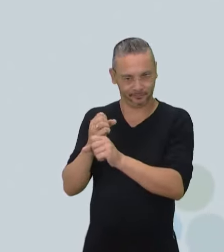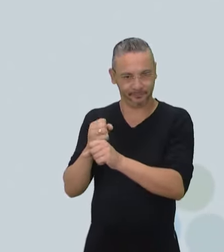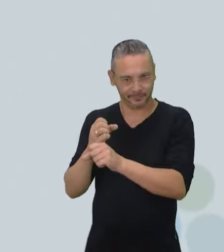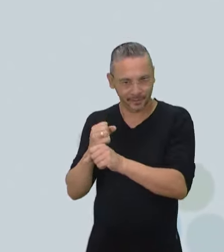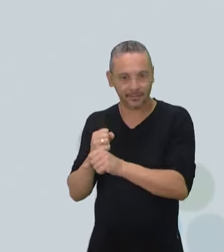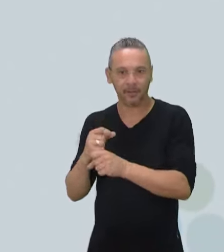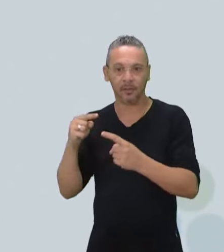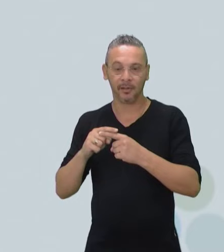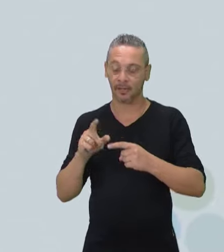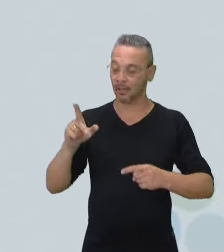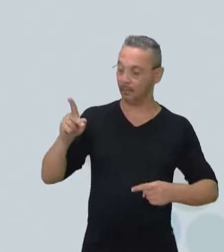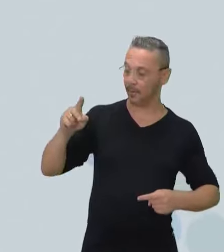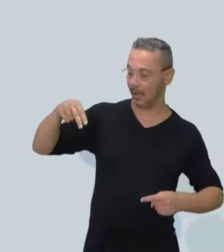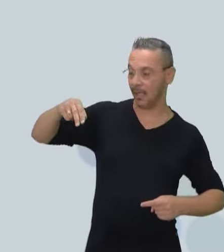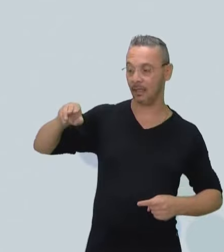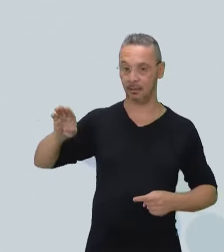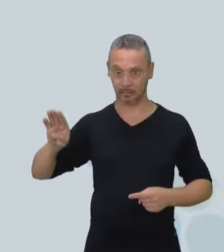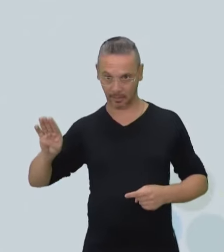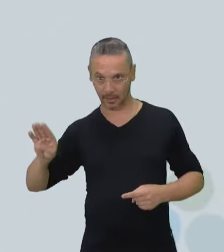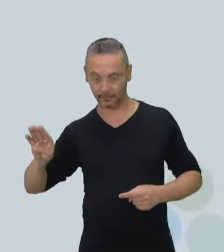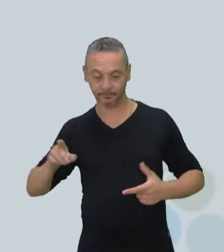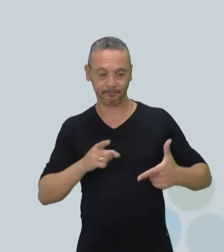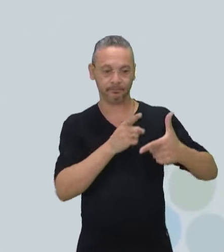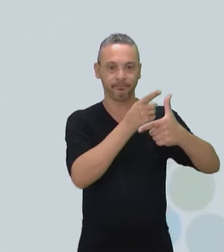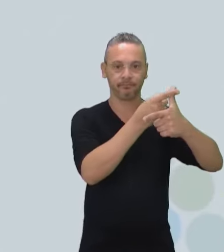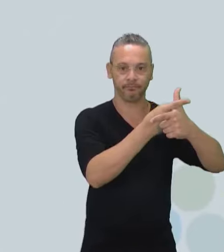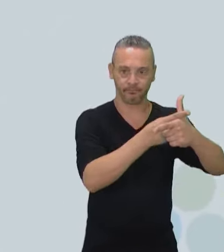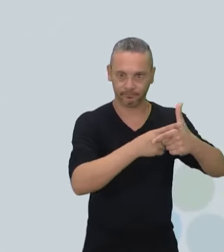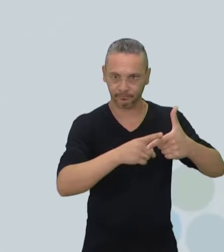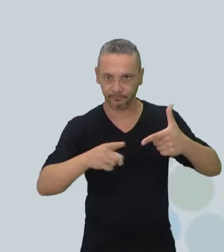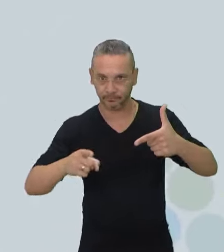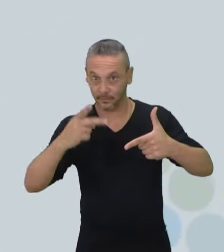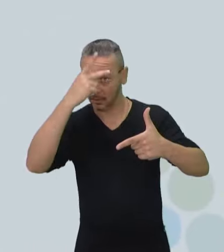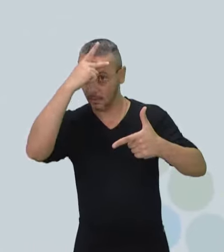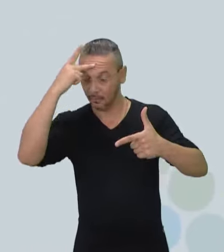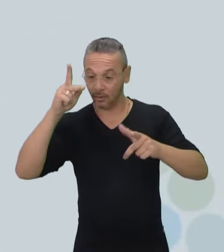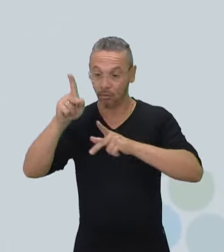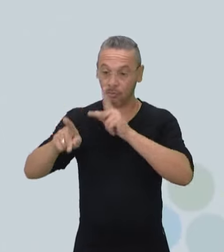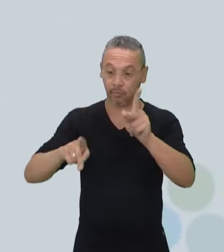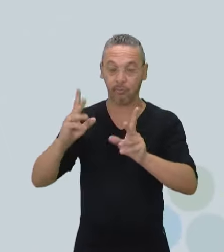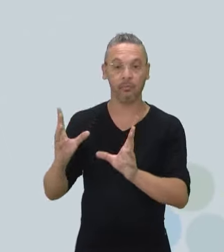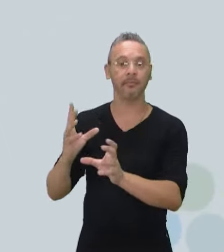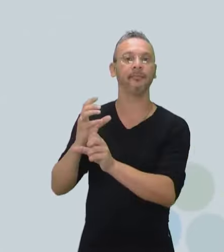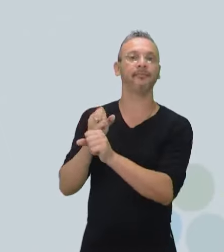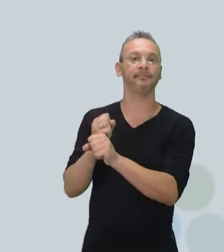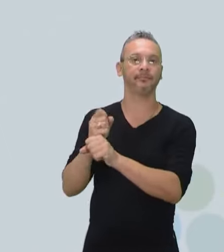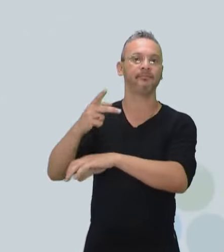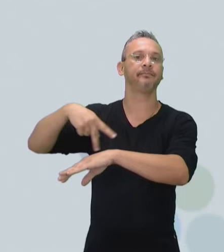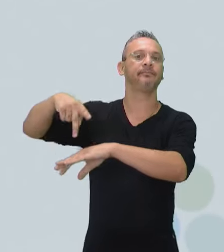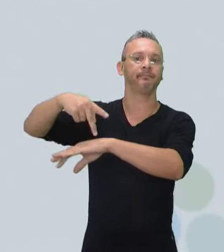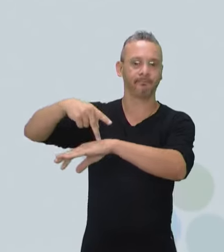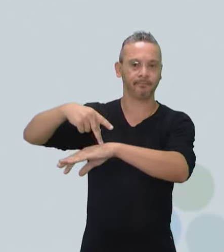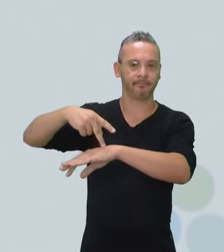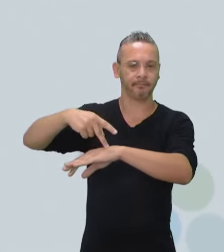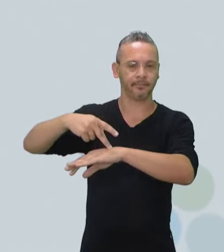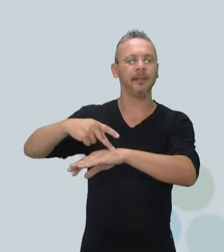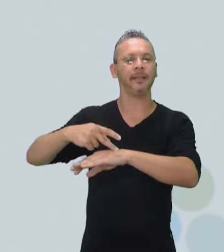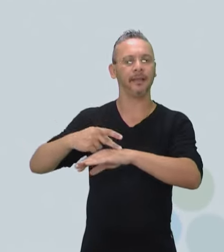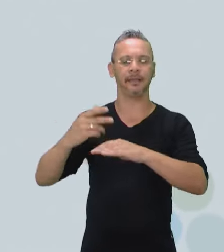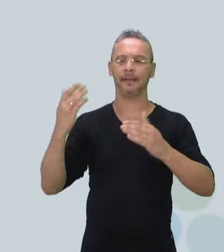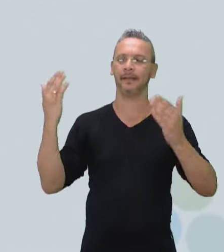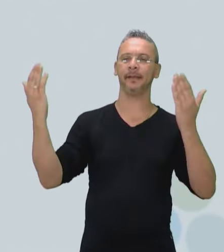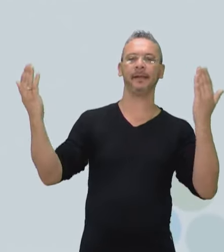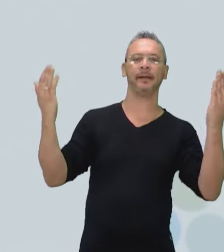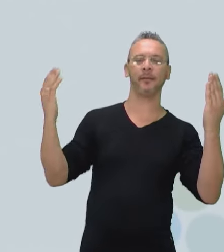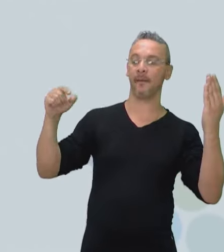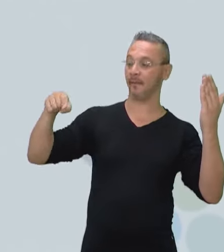do PNB dividido pelo número de habitantes de um país. Este valor geralmente é comparado ao